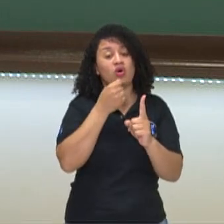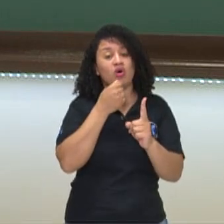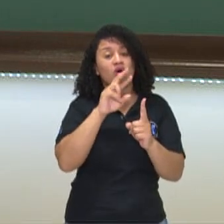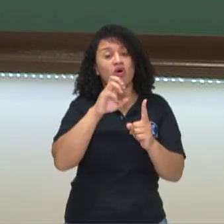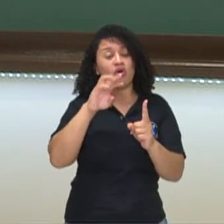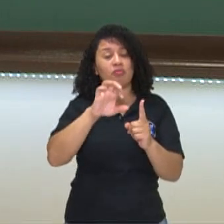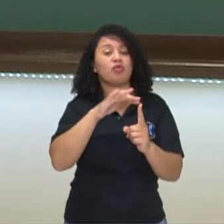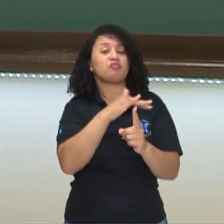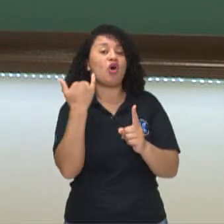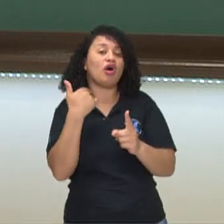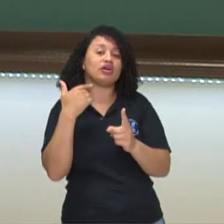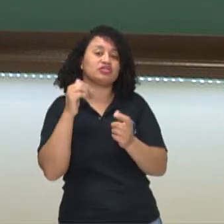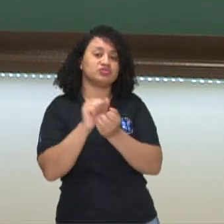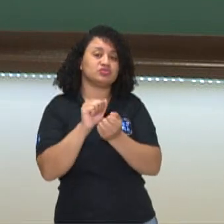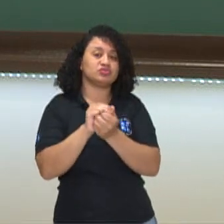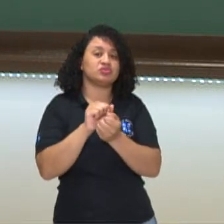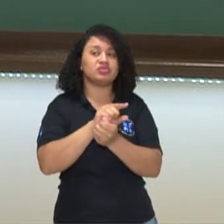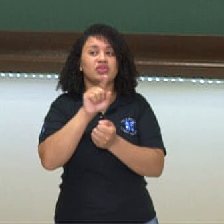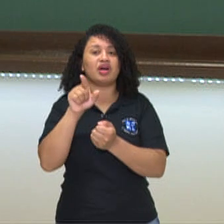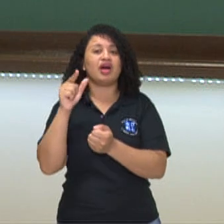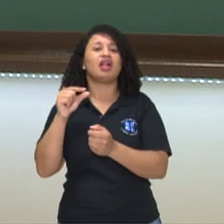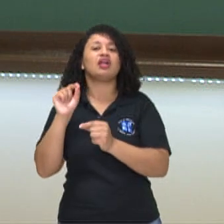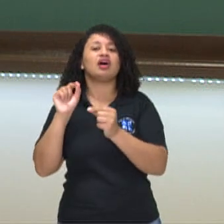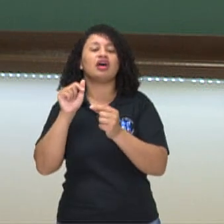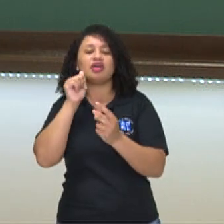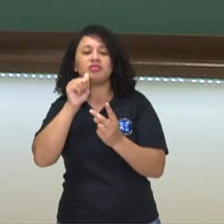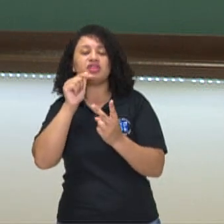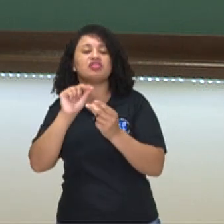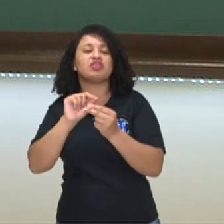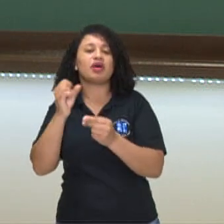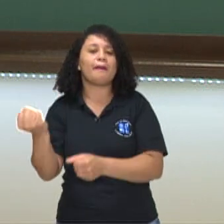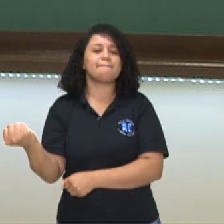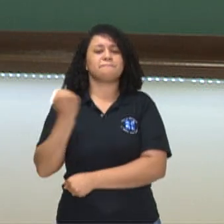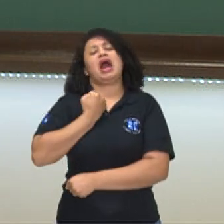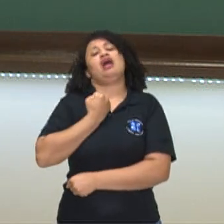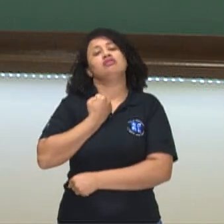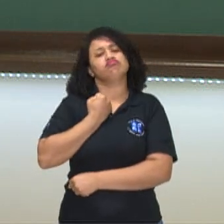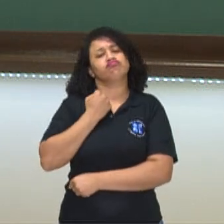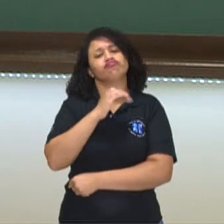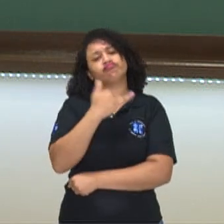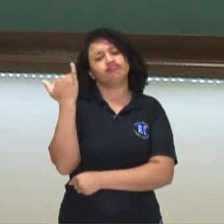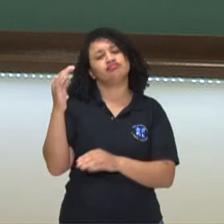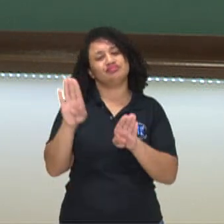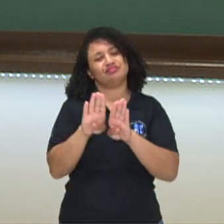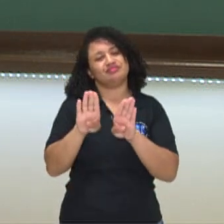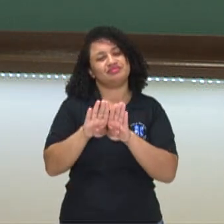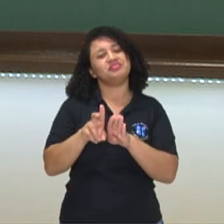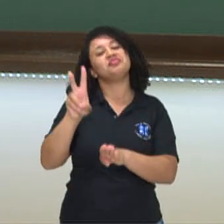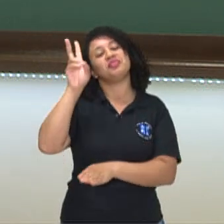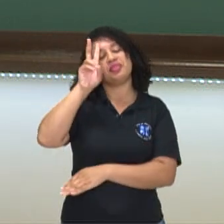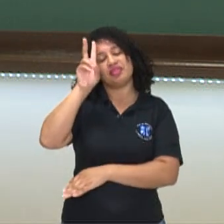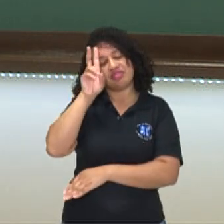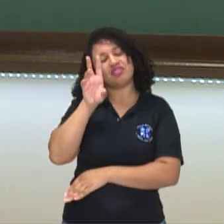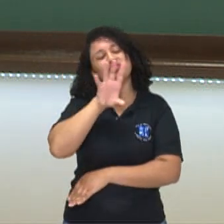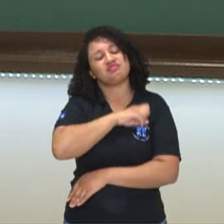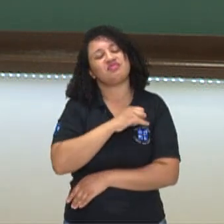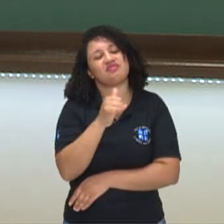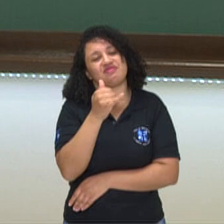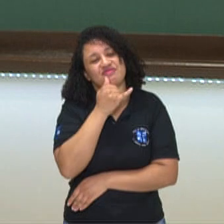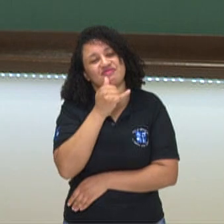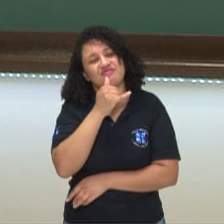de Julieta e Julieta se apunhala e morre junto a Romeu. Uma história de amor triste, mas traz